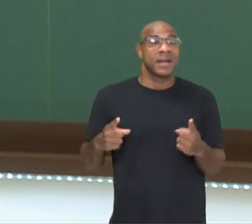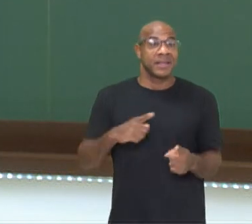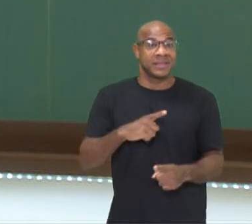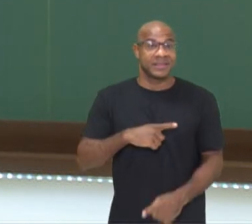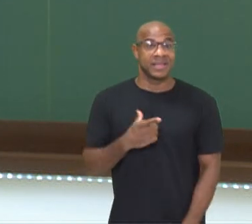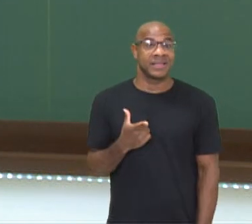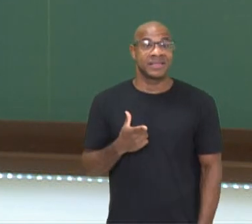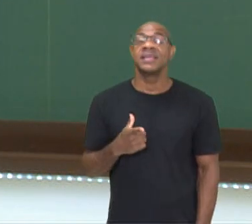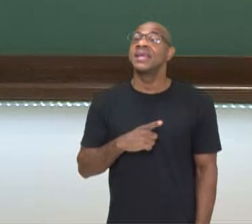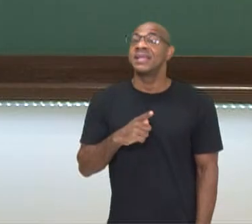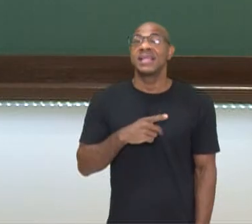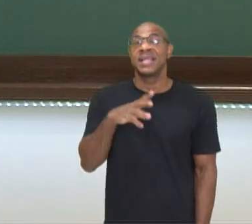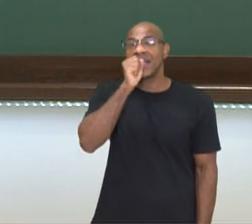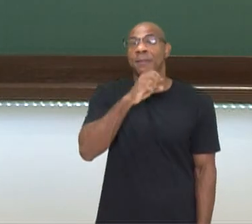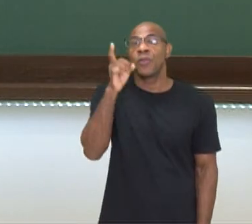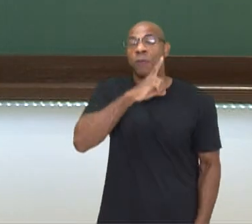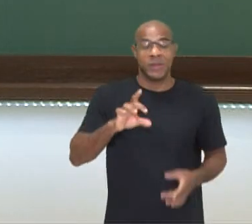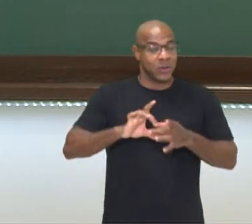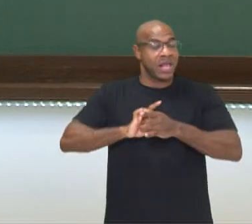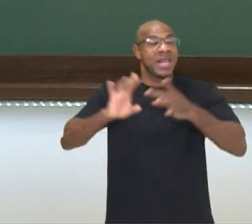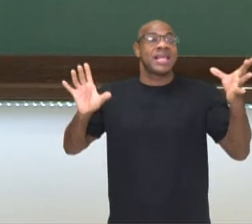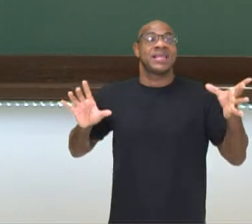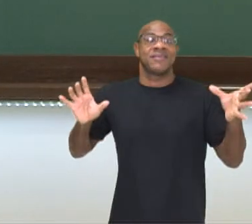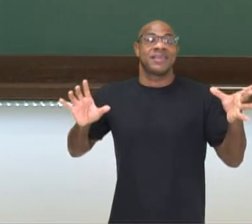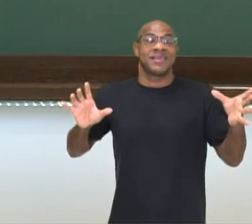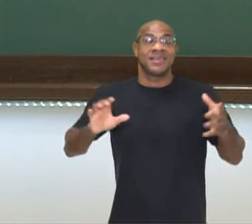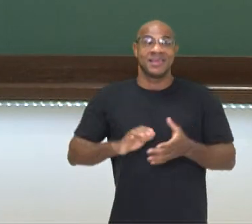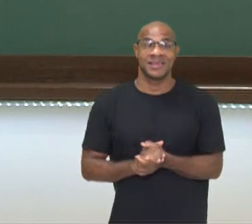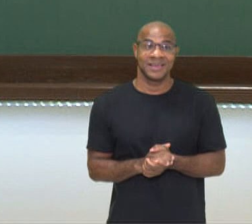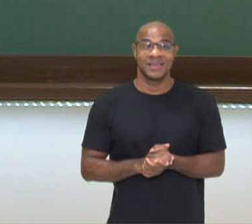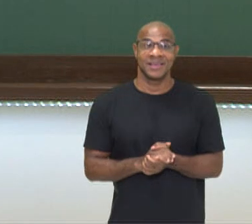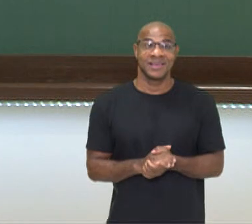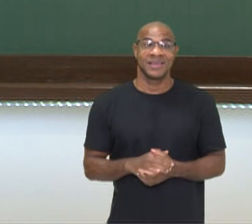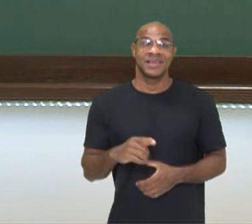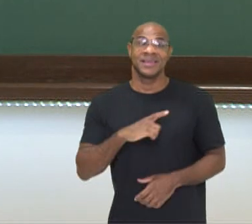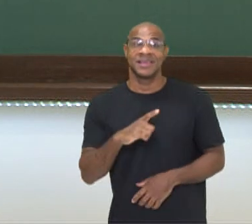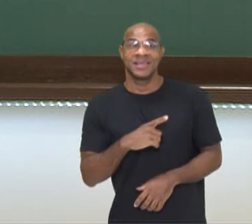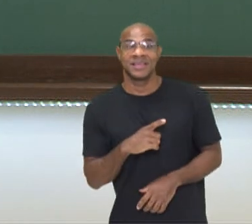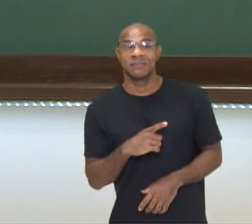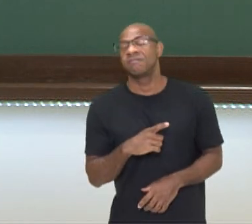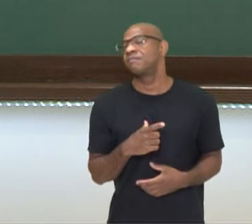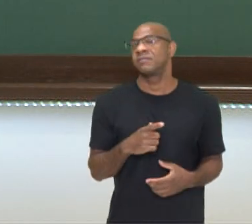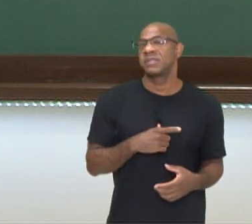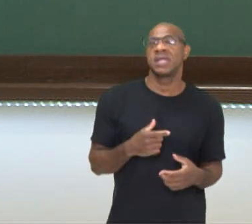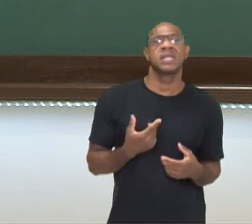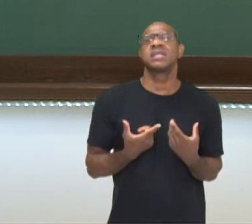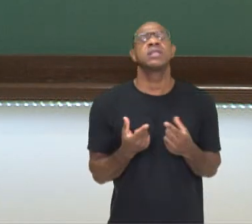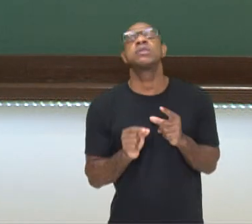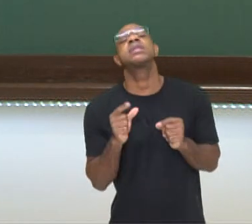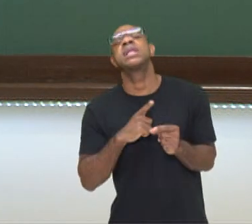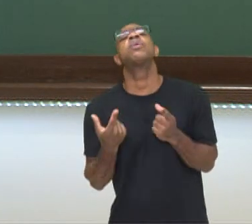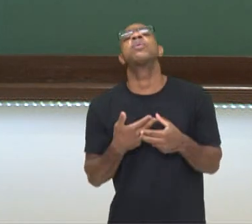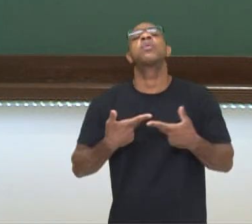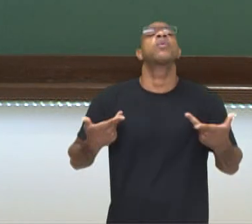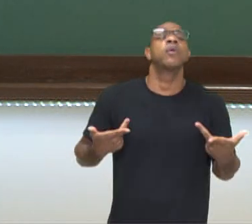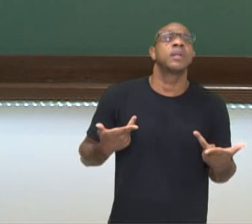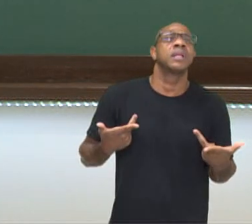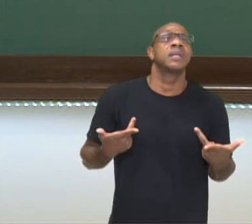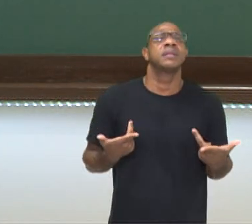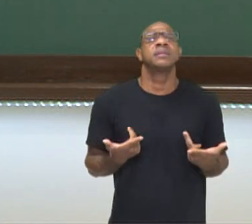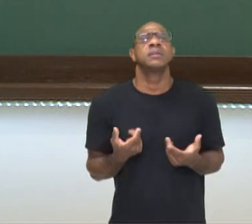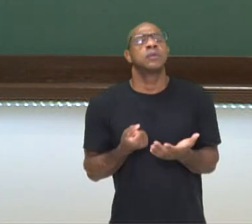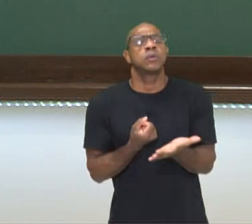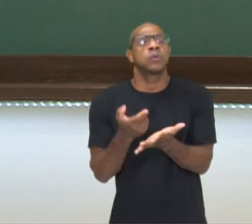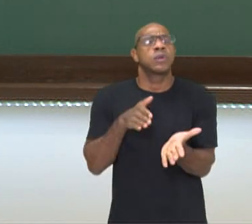finais de semana livre. Então, lembra lá das opções? Tenho posses, eu tenho qual é a minha renda, quais são as minhas